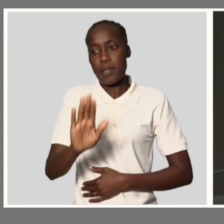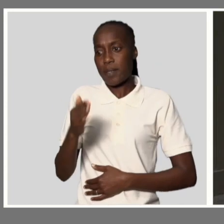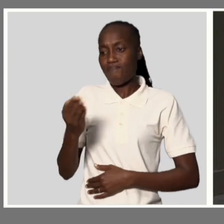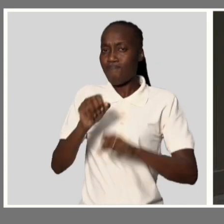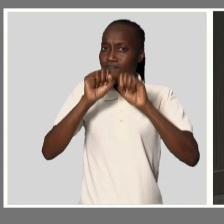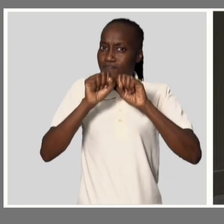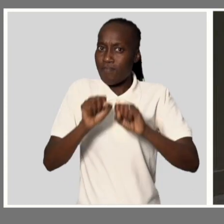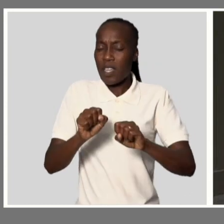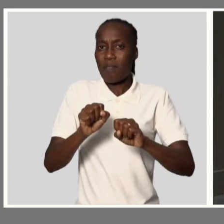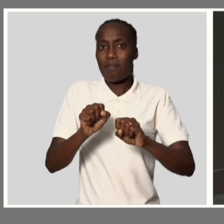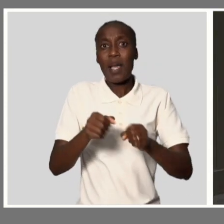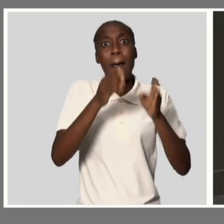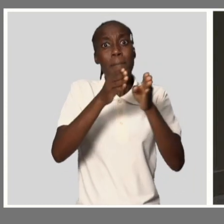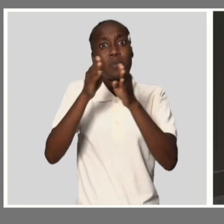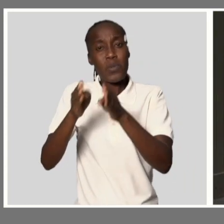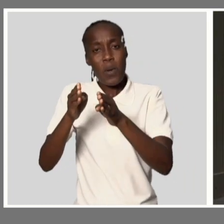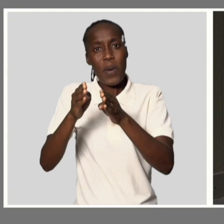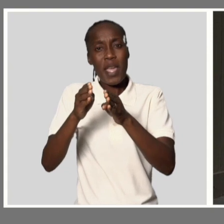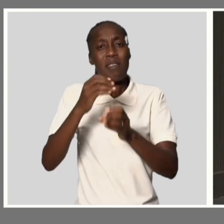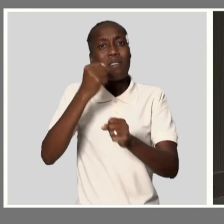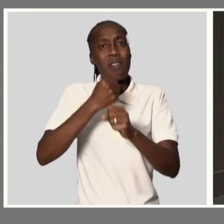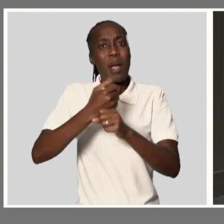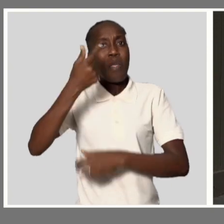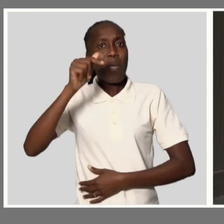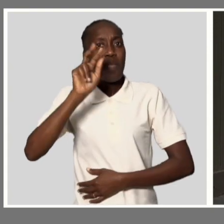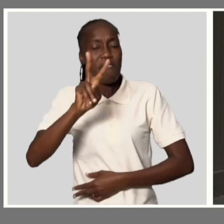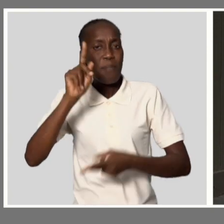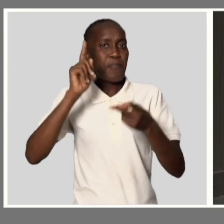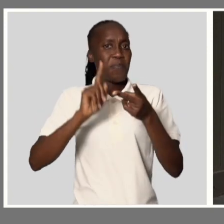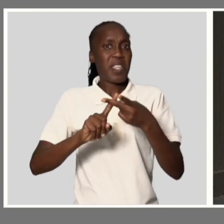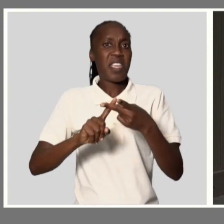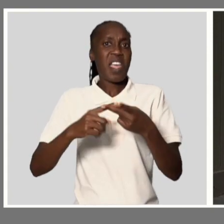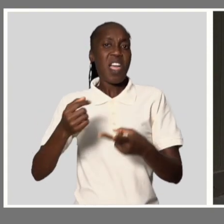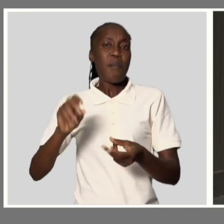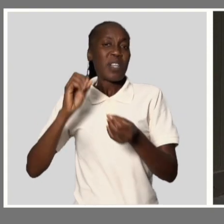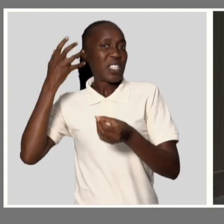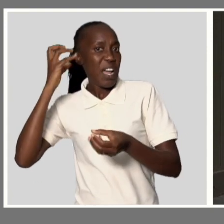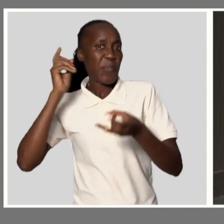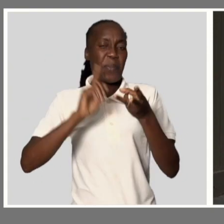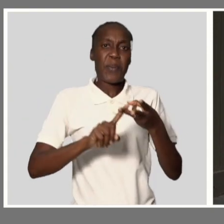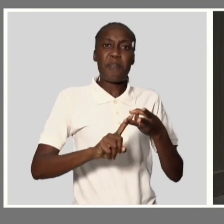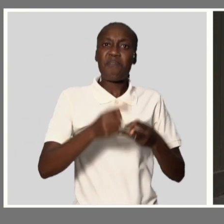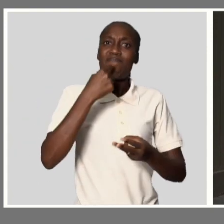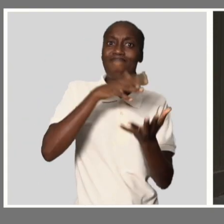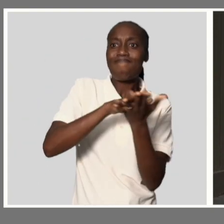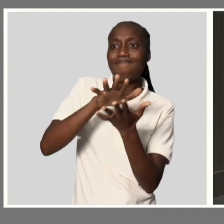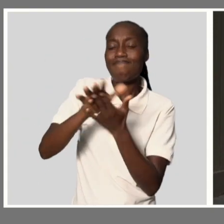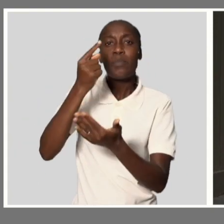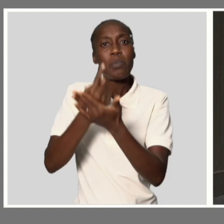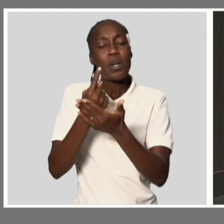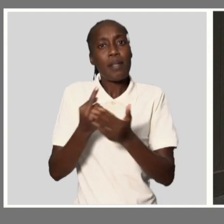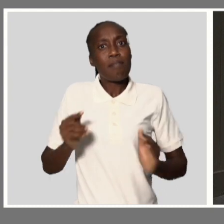Elevar a consciência dos profissionais de comunicação social sobre a importância